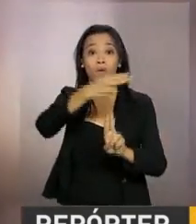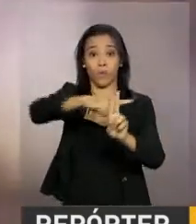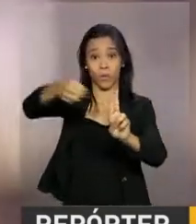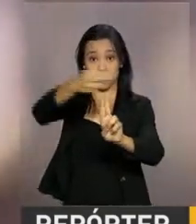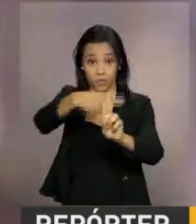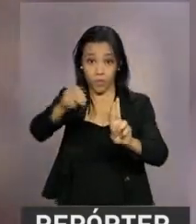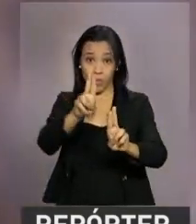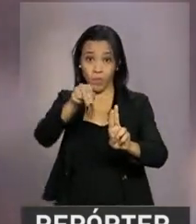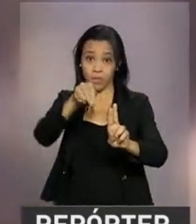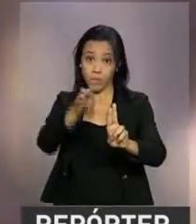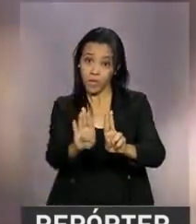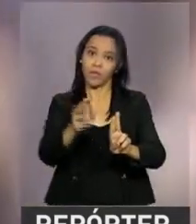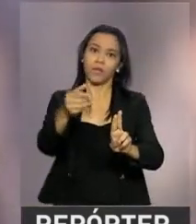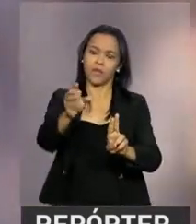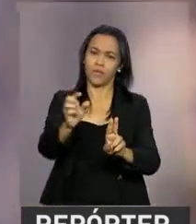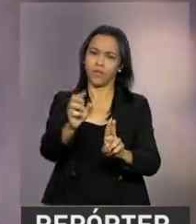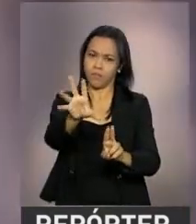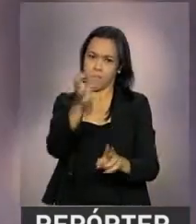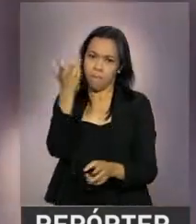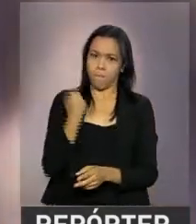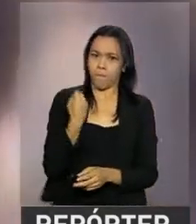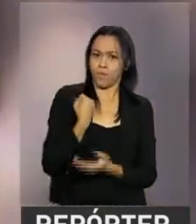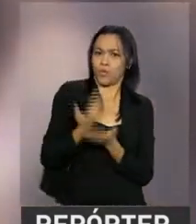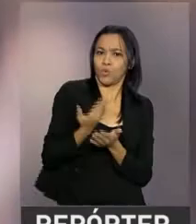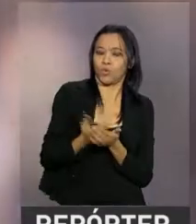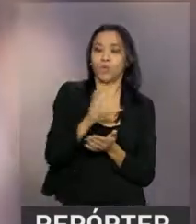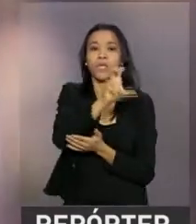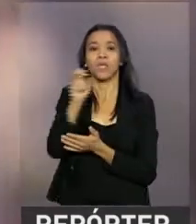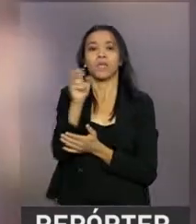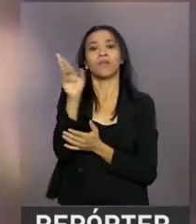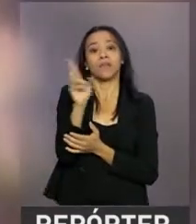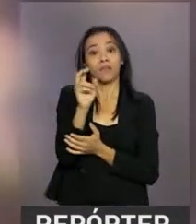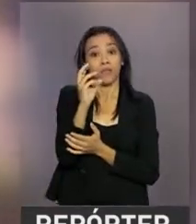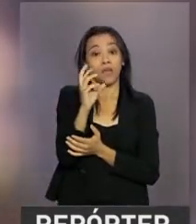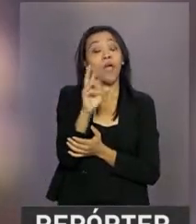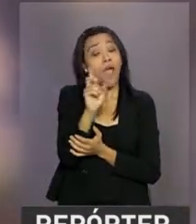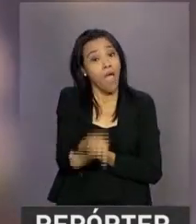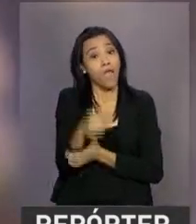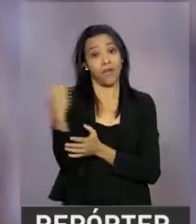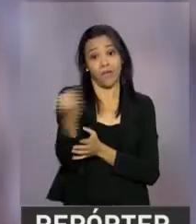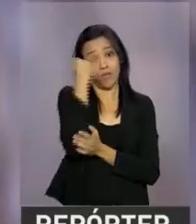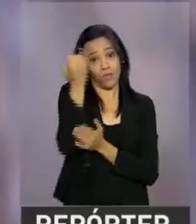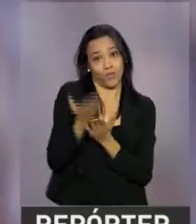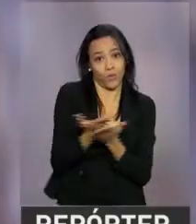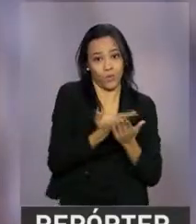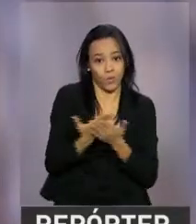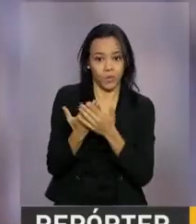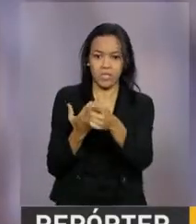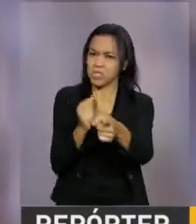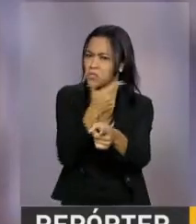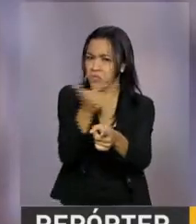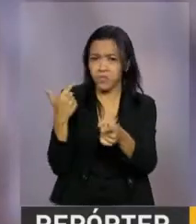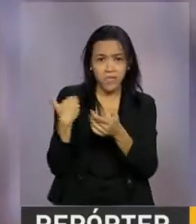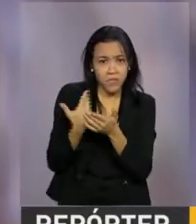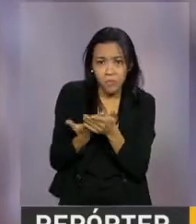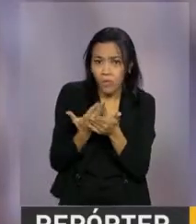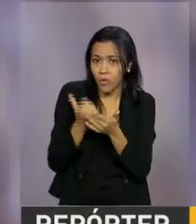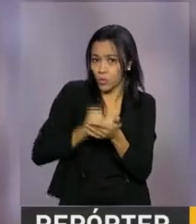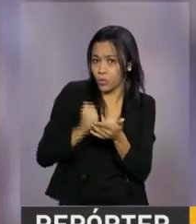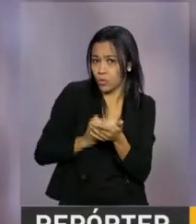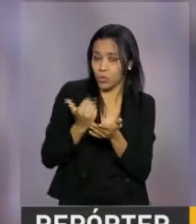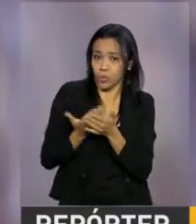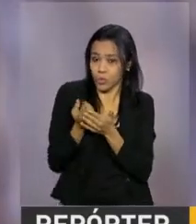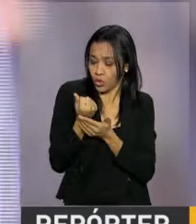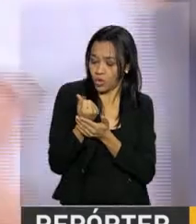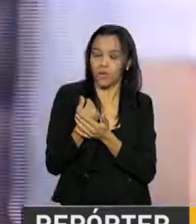R$ 1.500. É o que permite que a dedicação seja exclusiva para os estudos. Se não houvesse a bolsa, com certeza eu teria